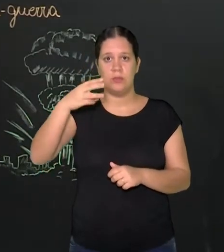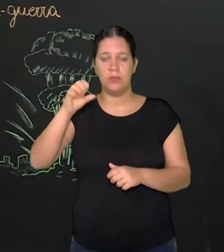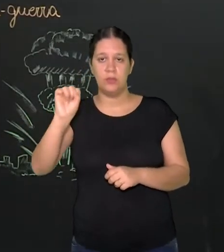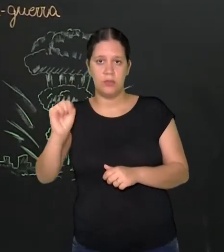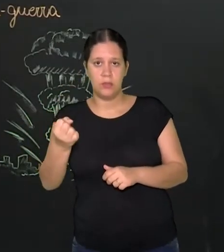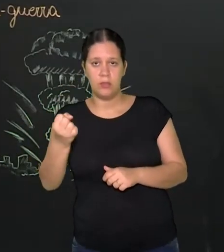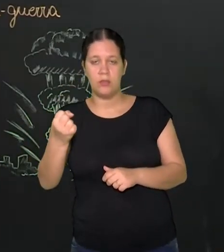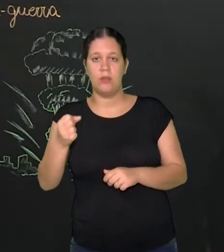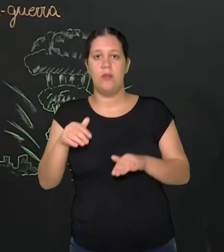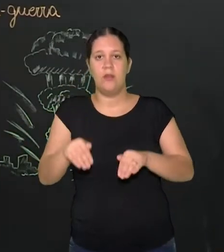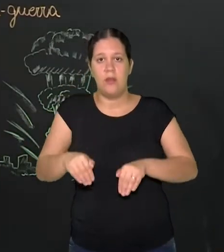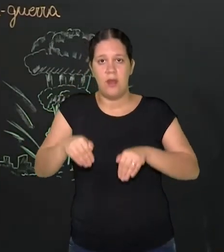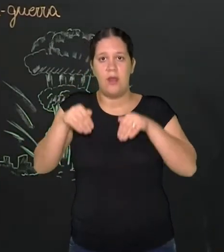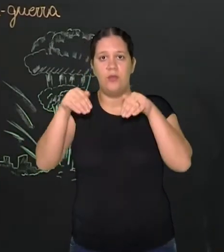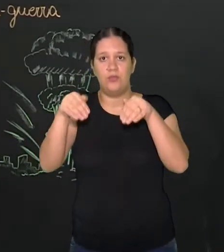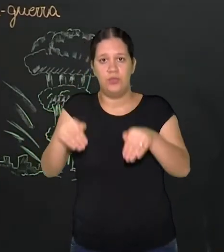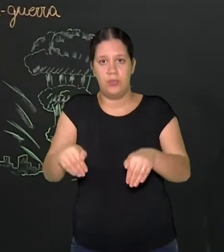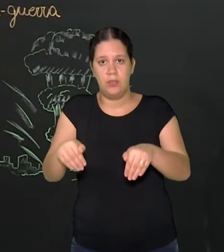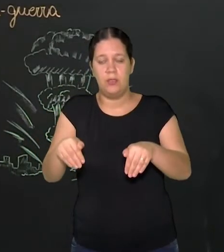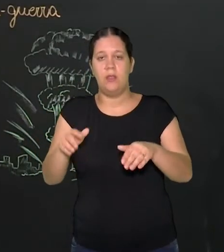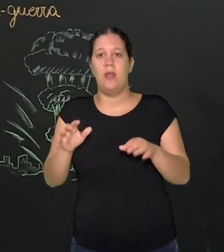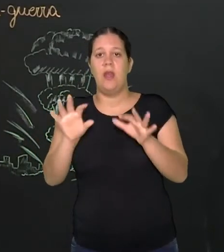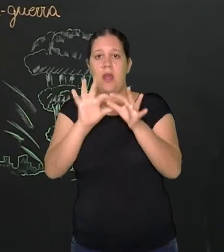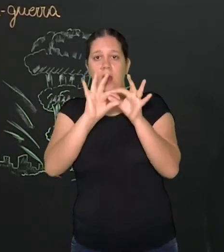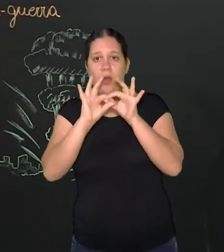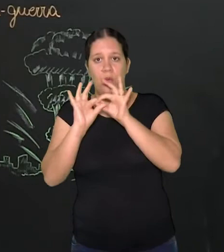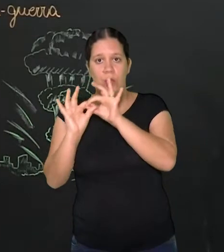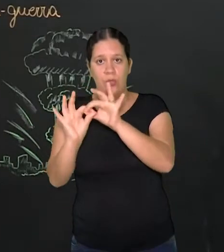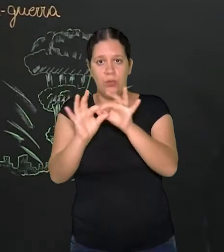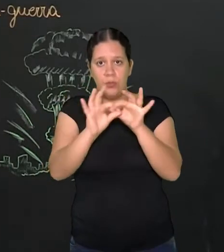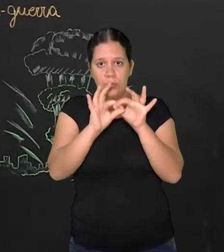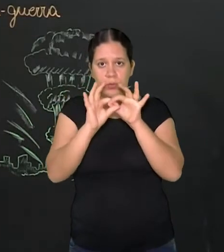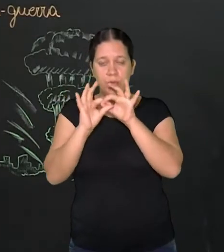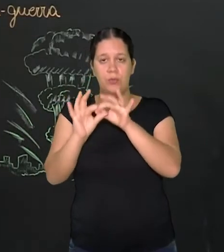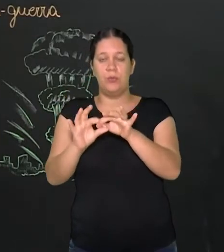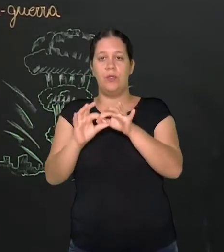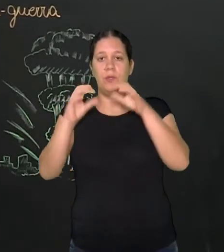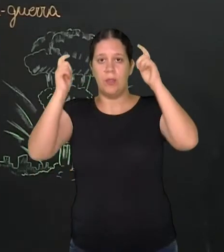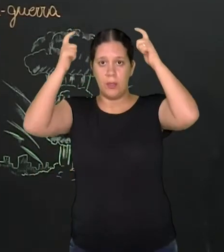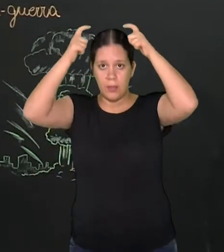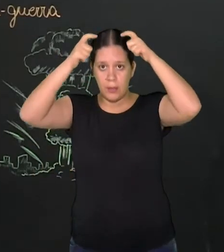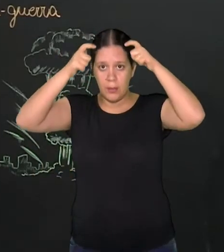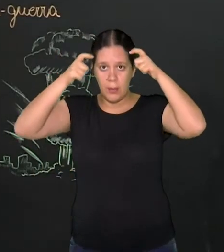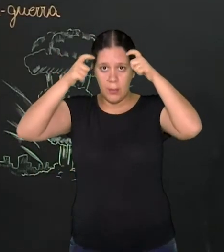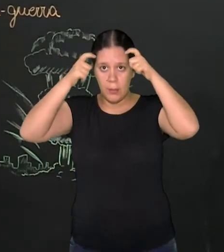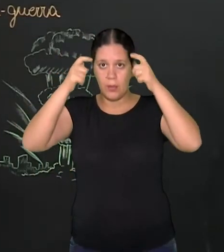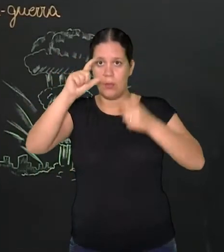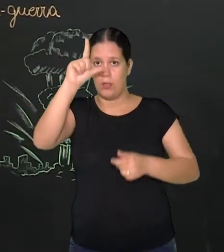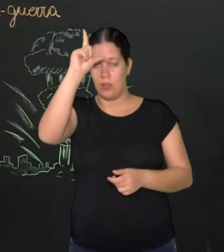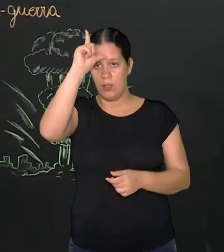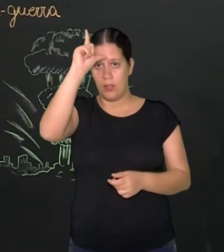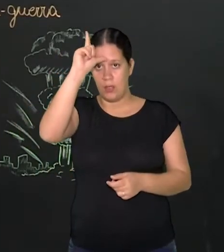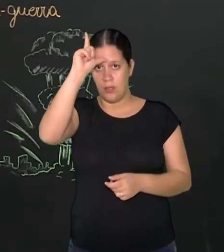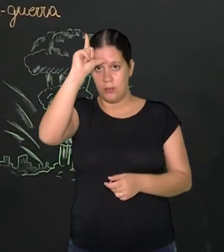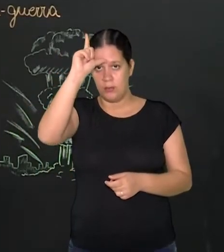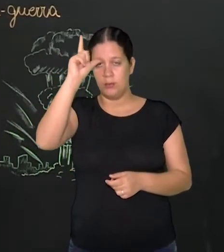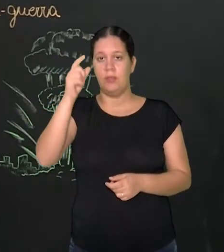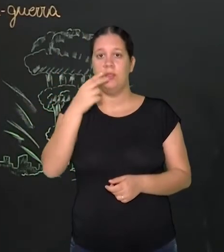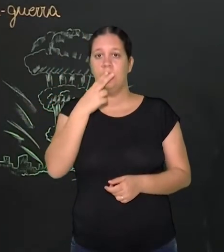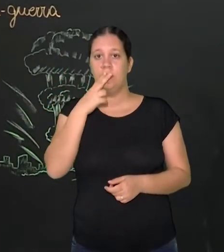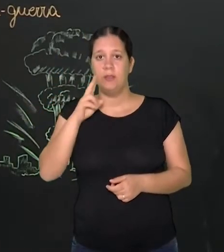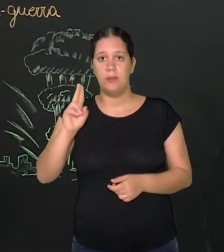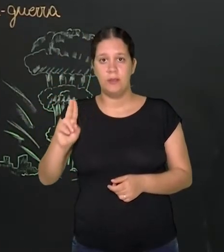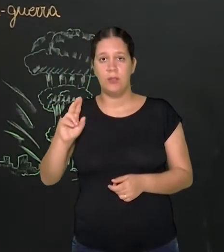a anexação da Áustria, tá? Que passou a se unir ao Império Alemão, chamado Terceiro Reich pelo